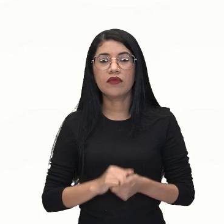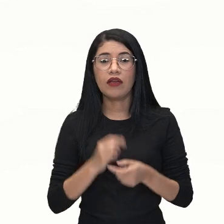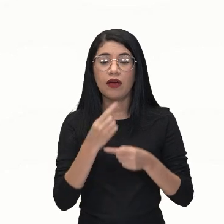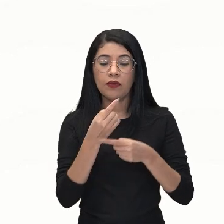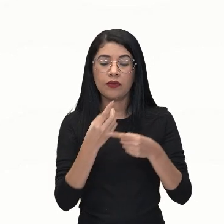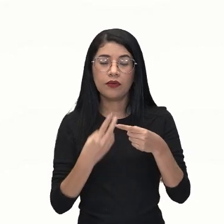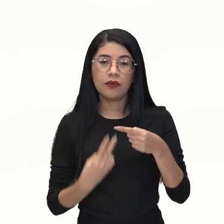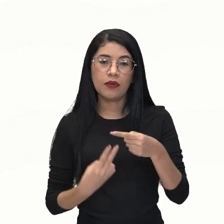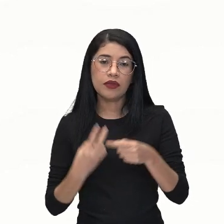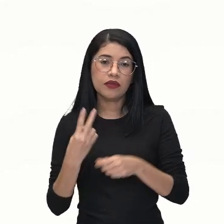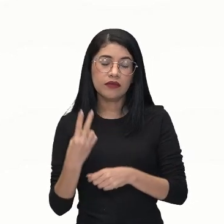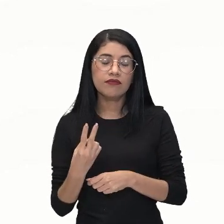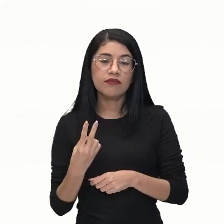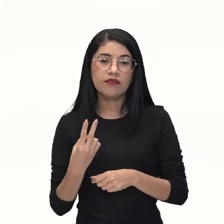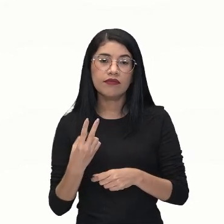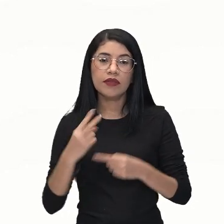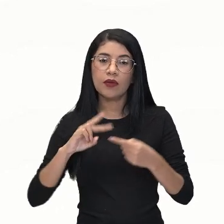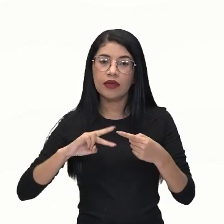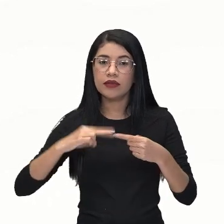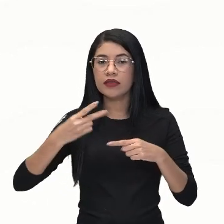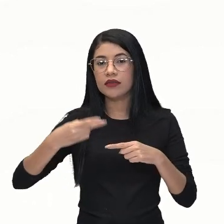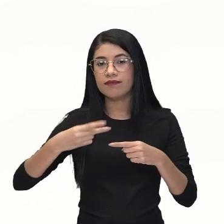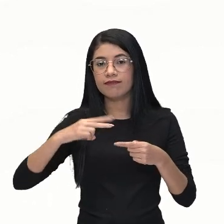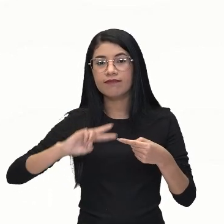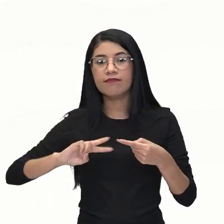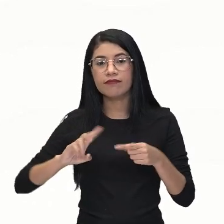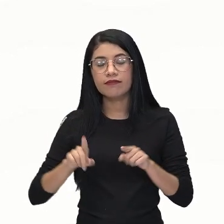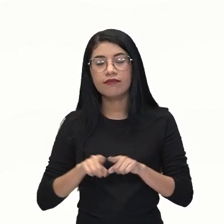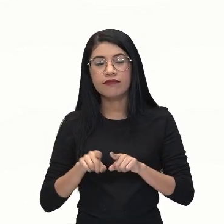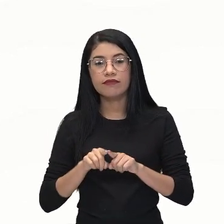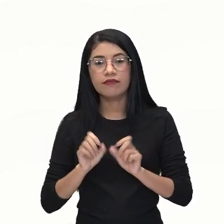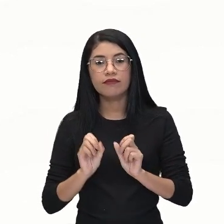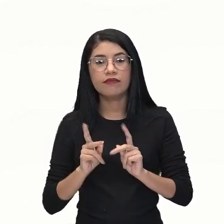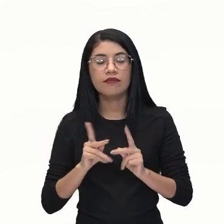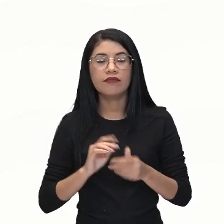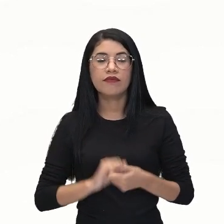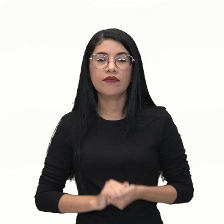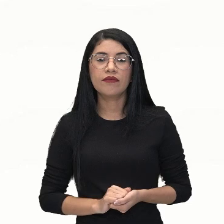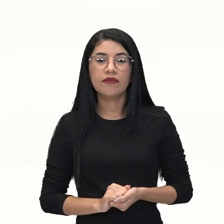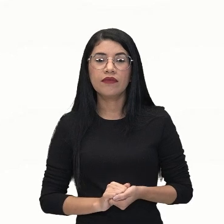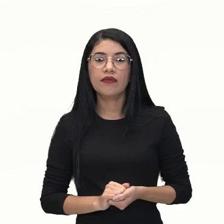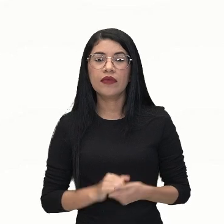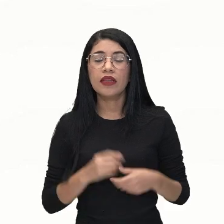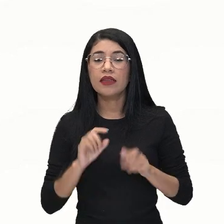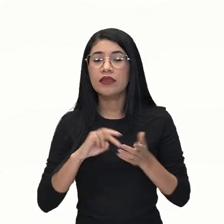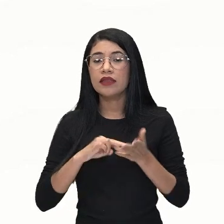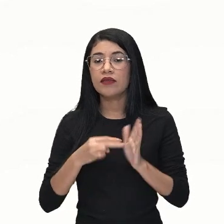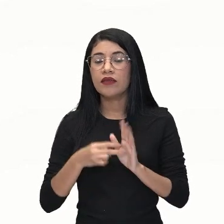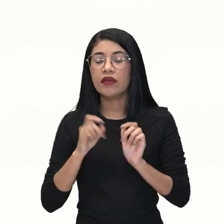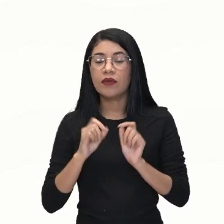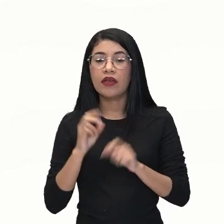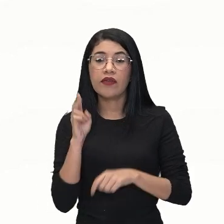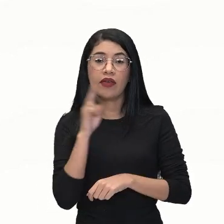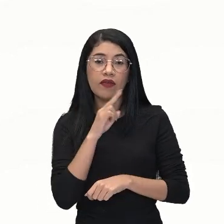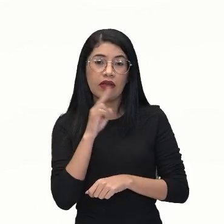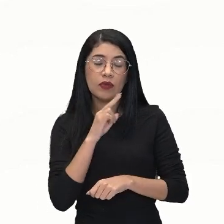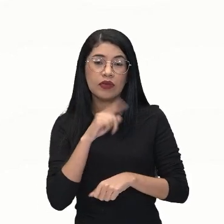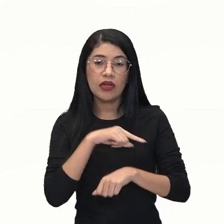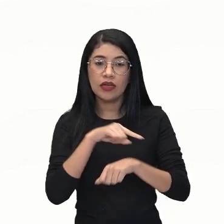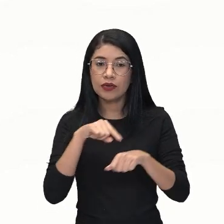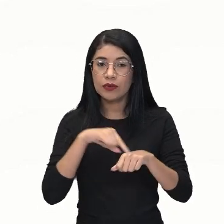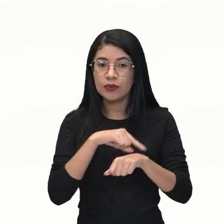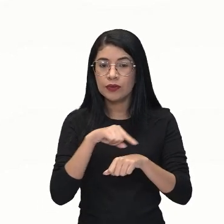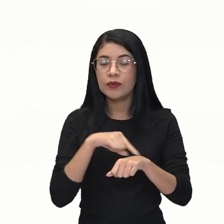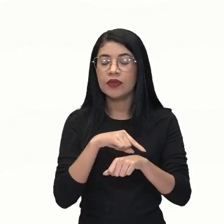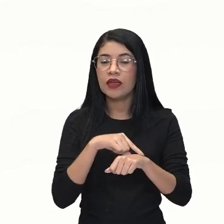minhas razões são inversas. Tá bom? Dizemos assim que a velocidade e